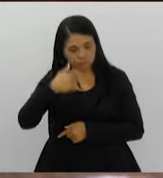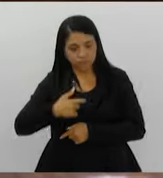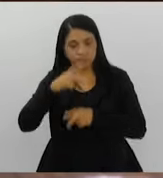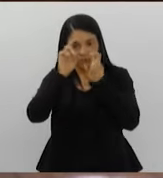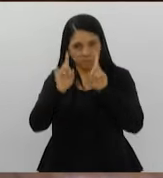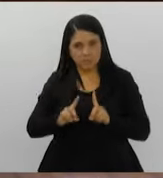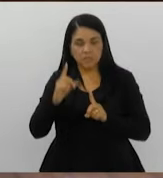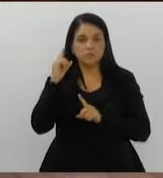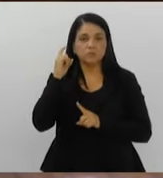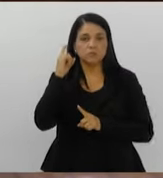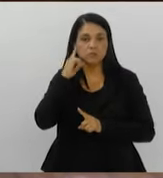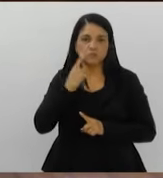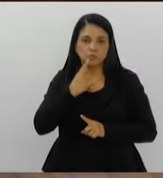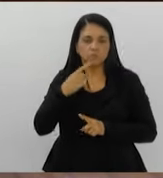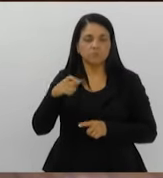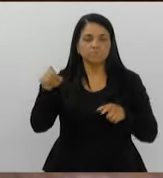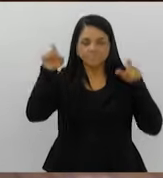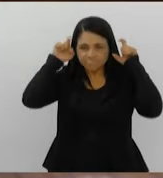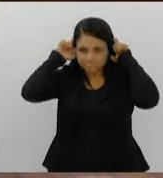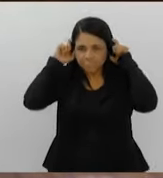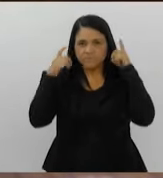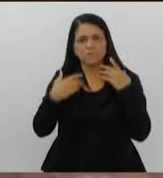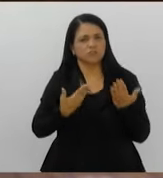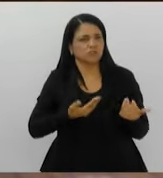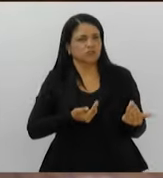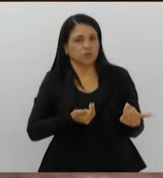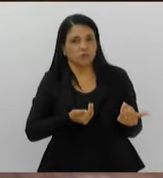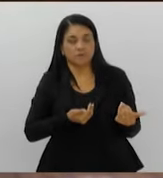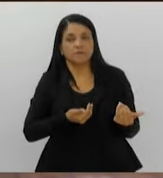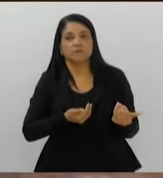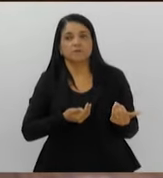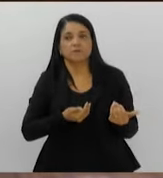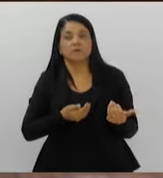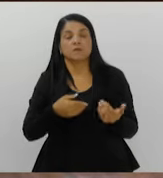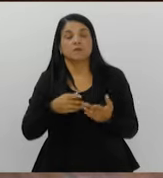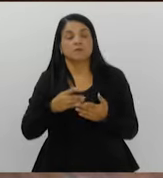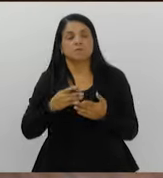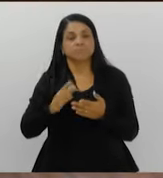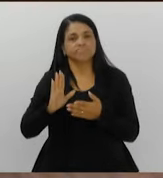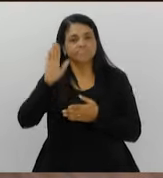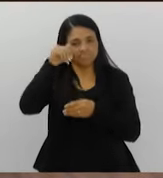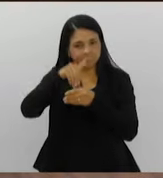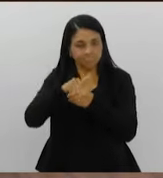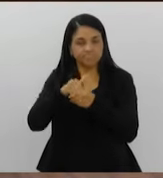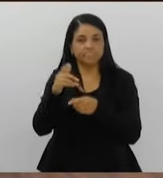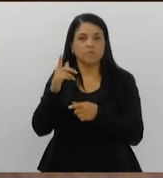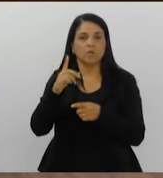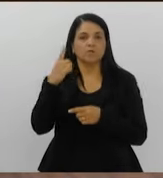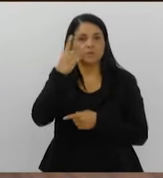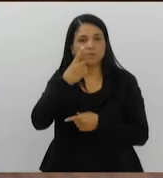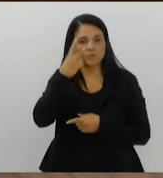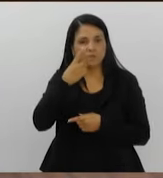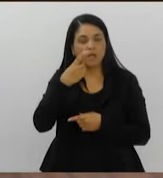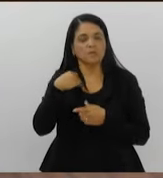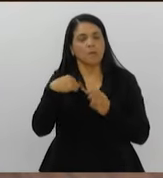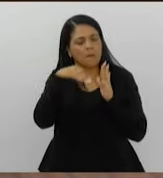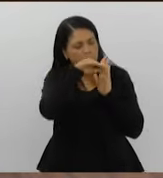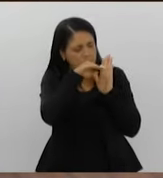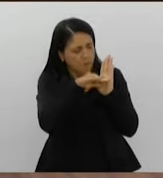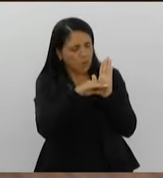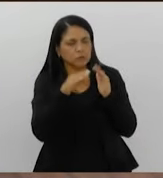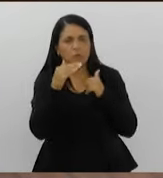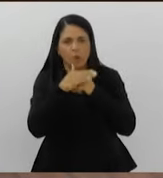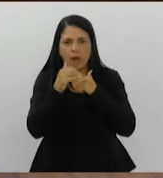com próteses auditivas desde muito nova. E assim que eu fui deputada, essa pauta é uma pauta que eu estou dando muito carinho, muita